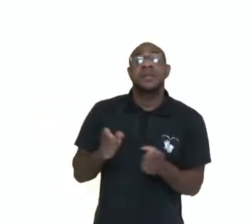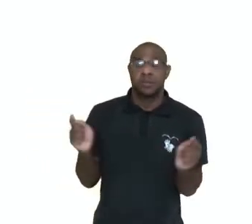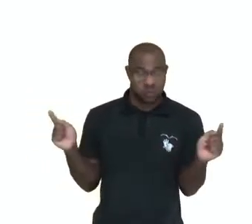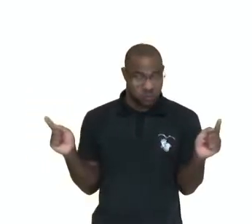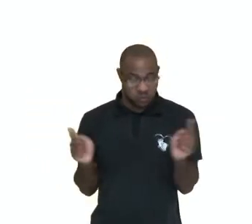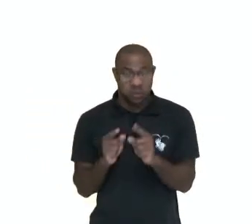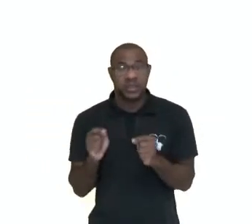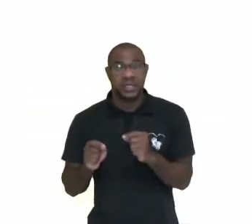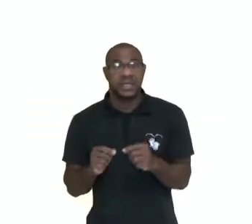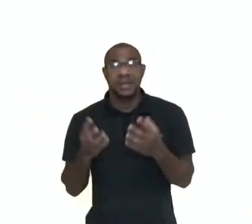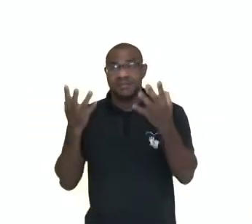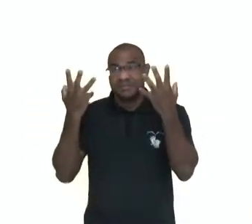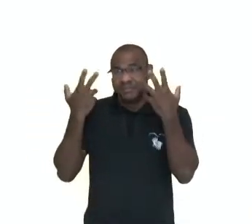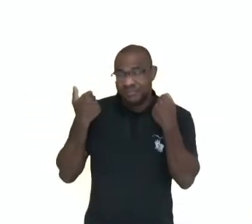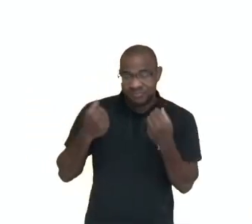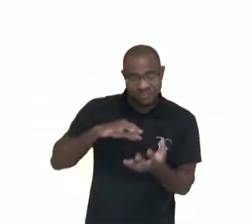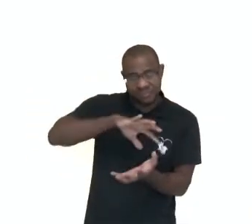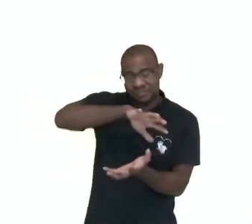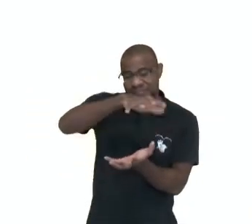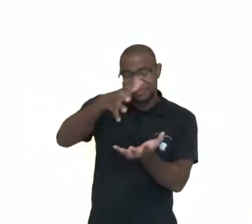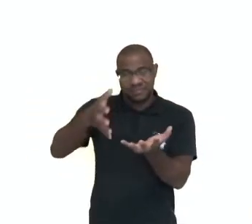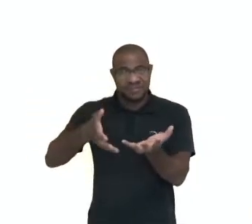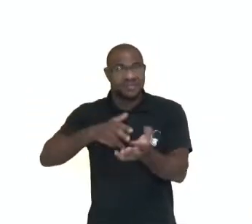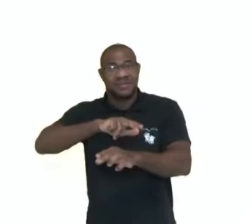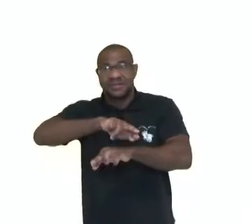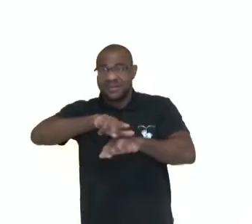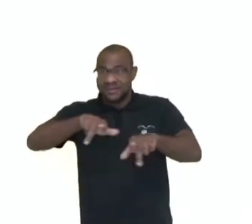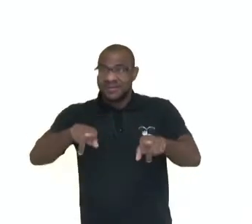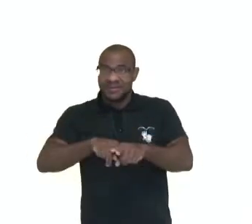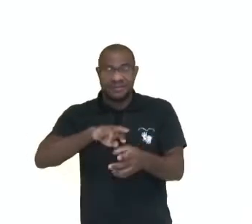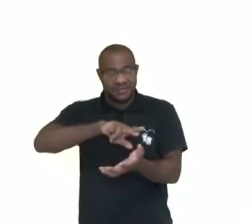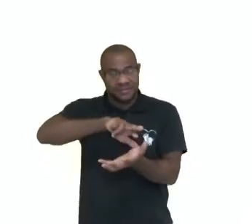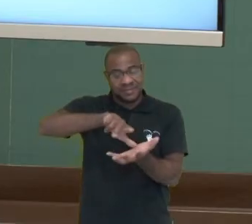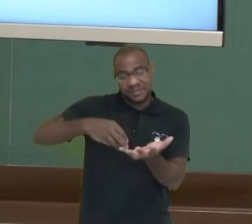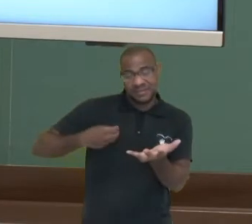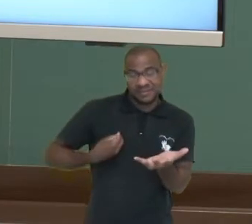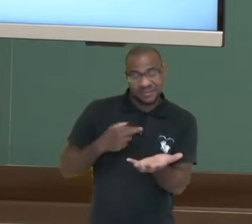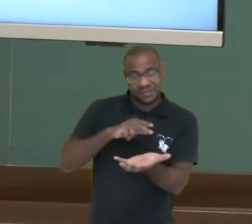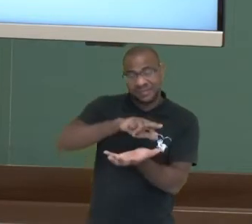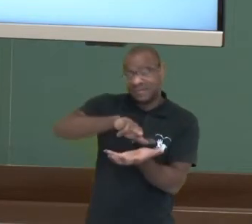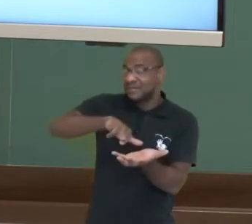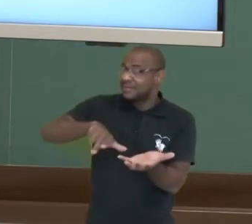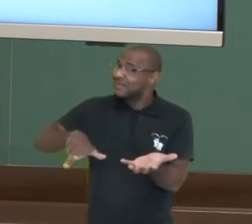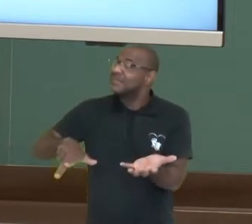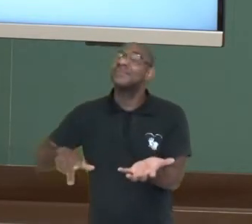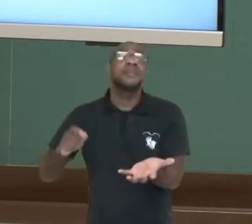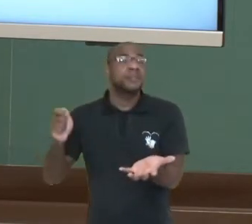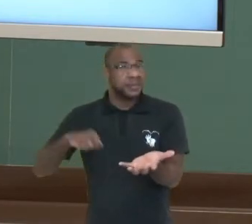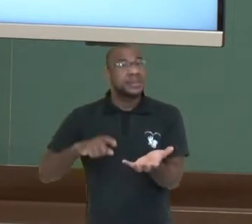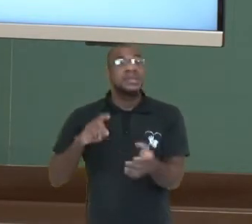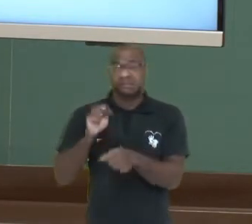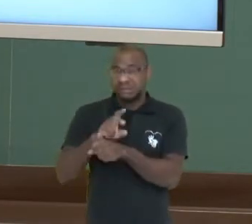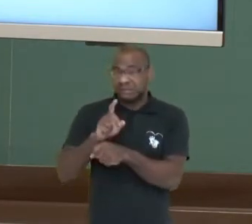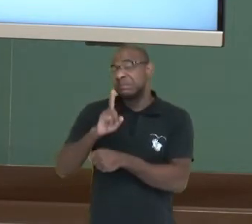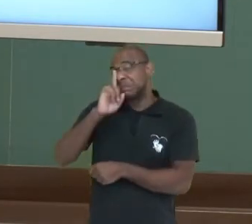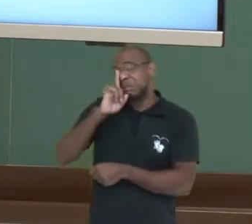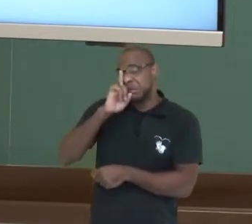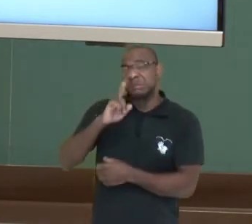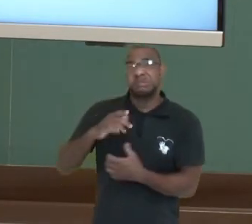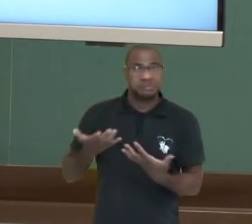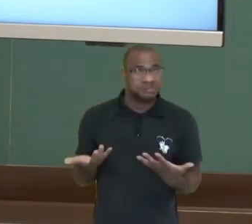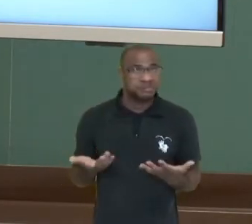biodiversidade, tanto de flora como de fauna. Porque passa a ser contaminado. Você veja que